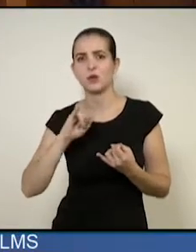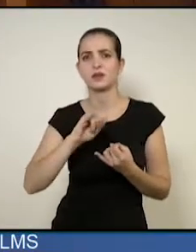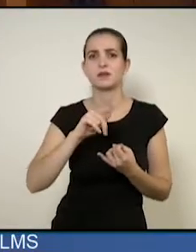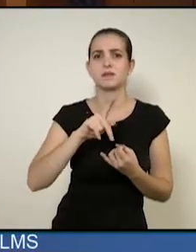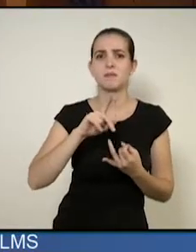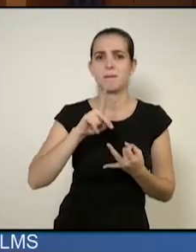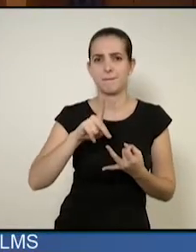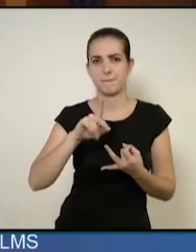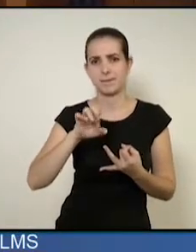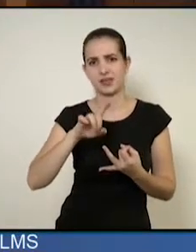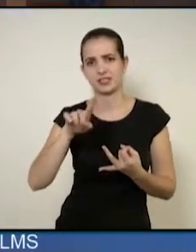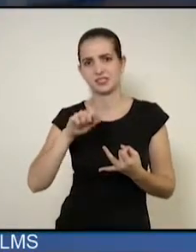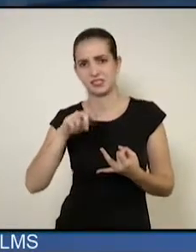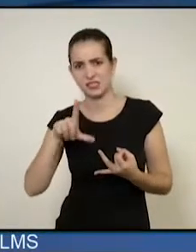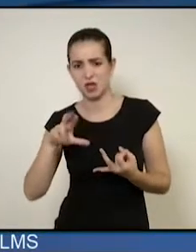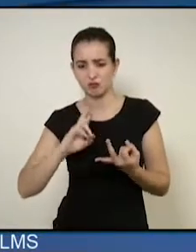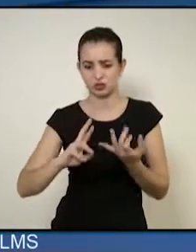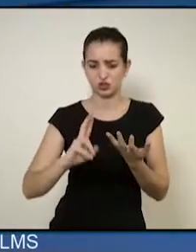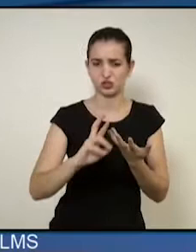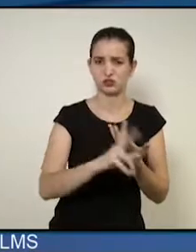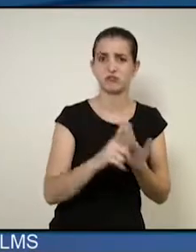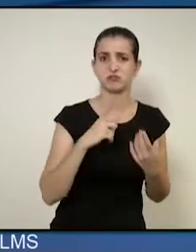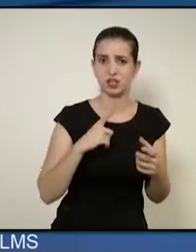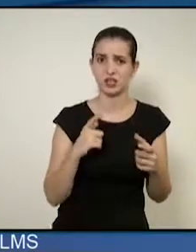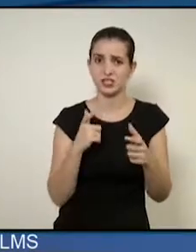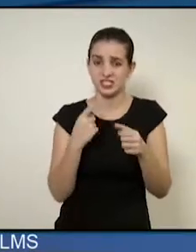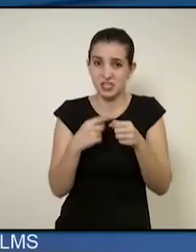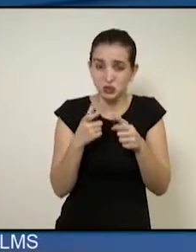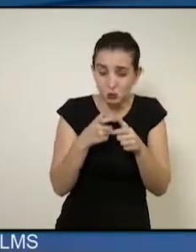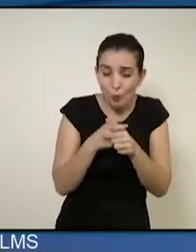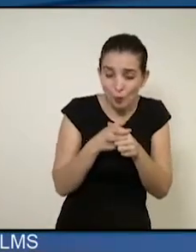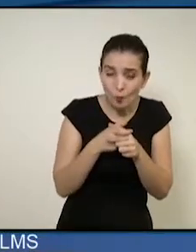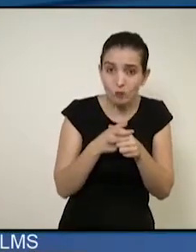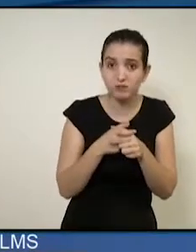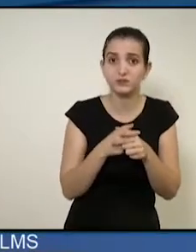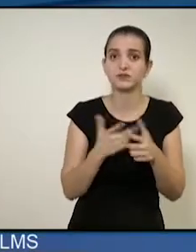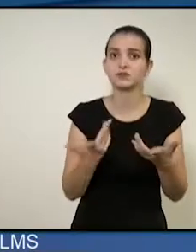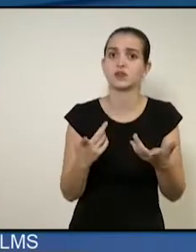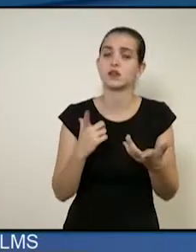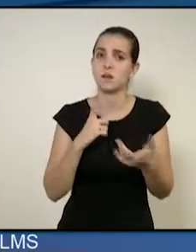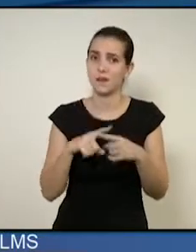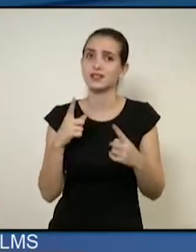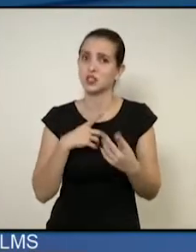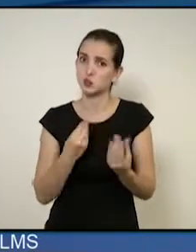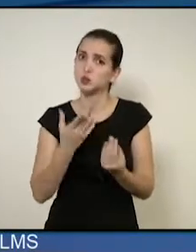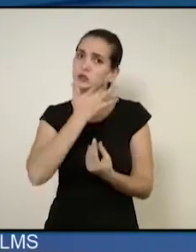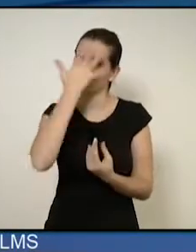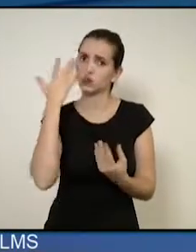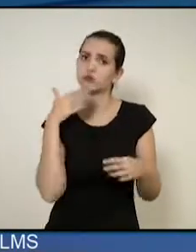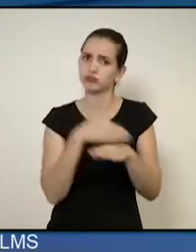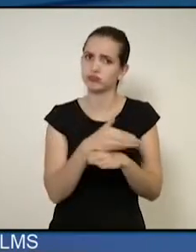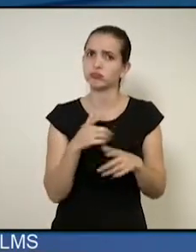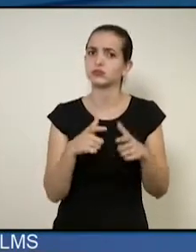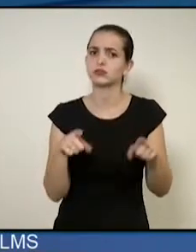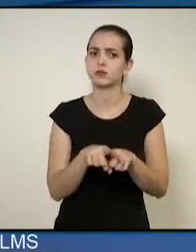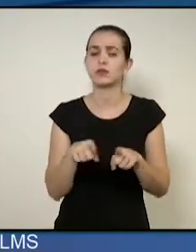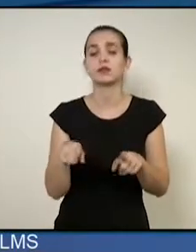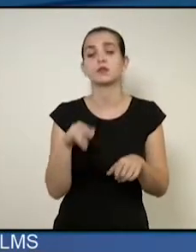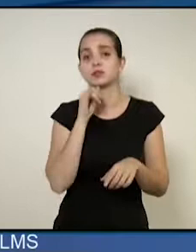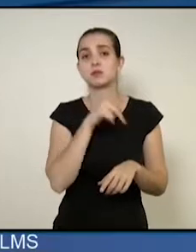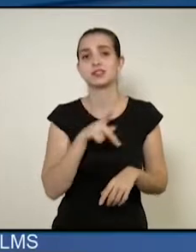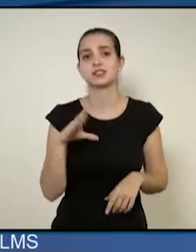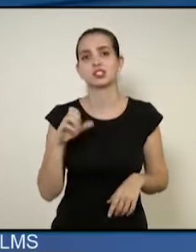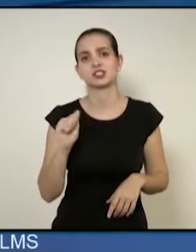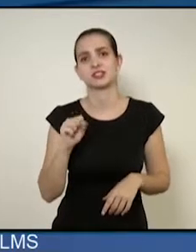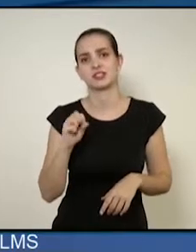E são distritos populosos, com uma aglomeração urbana ali, importante, Presidente Castelo. Não